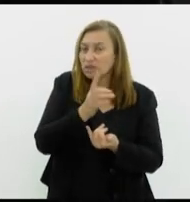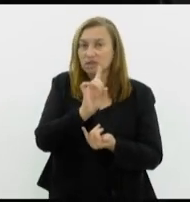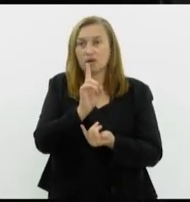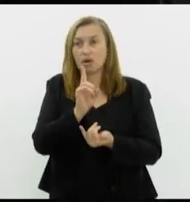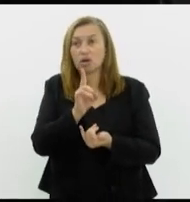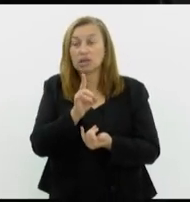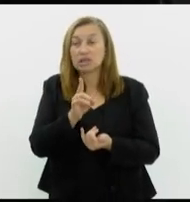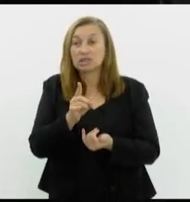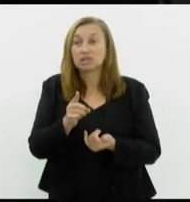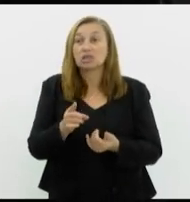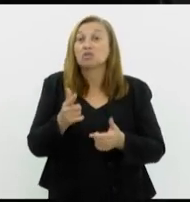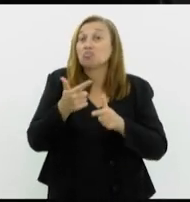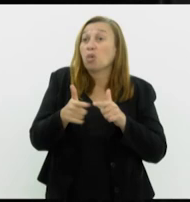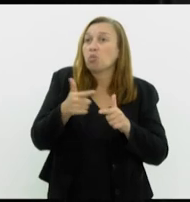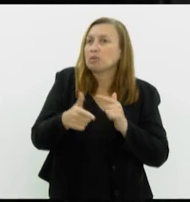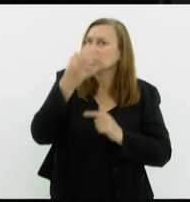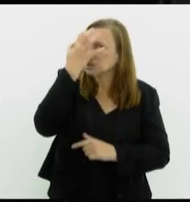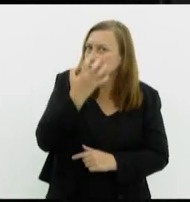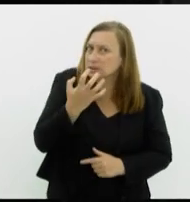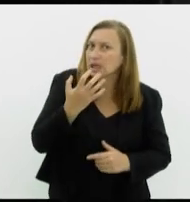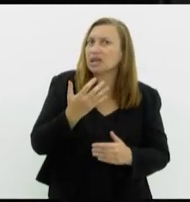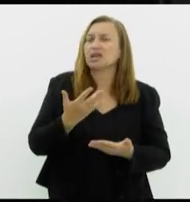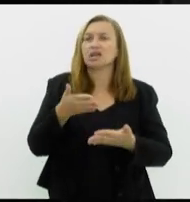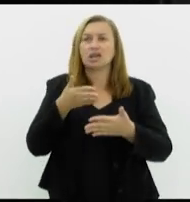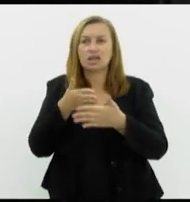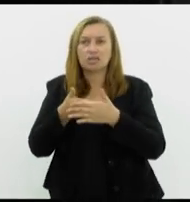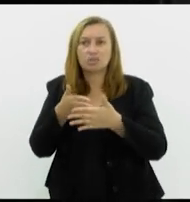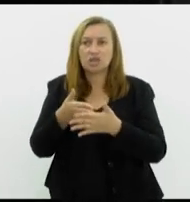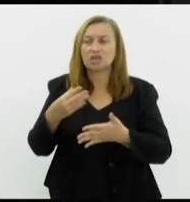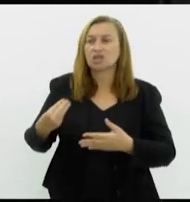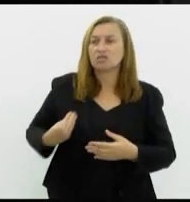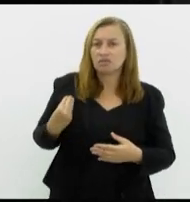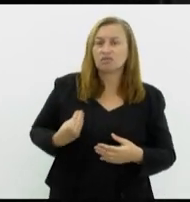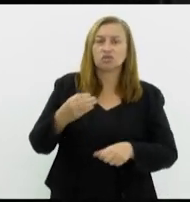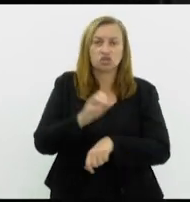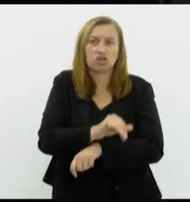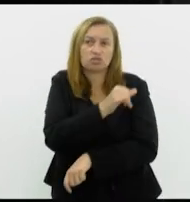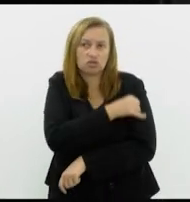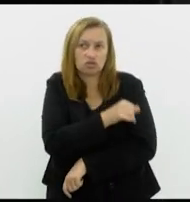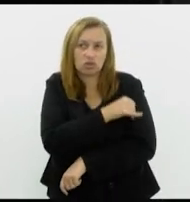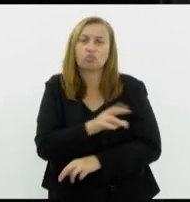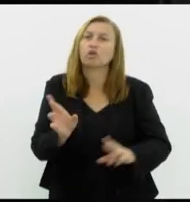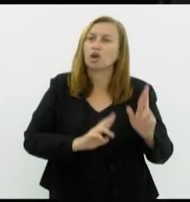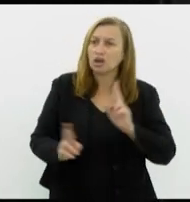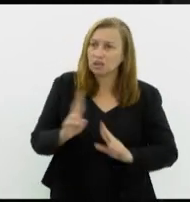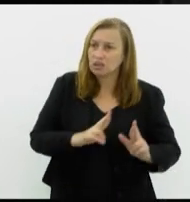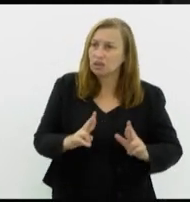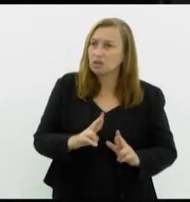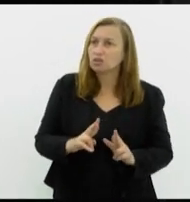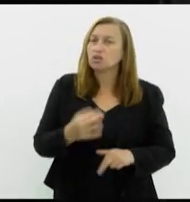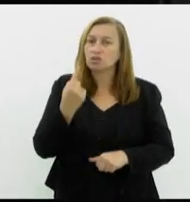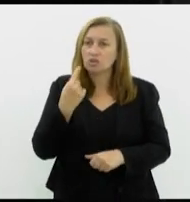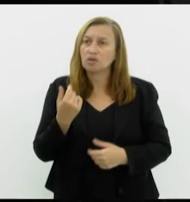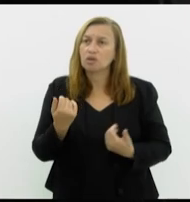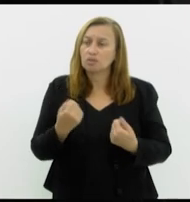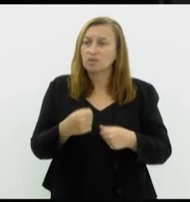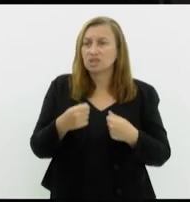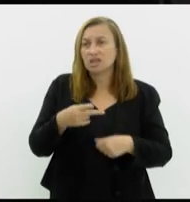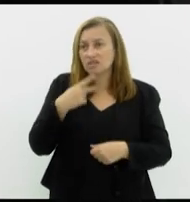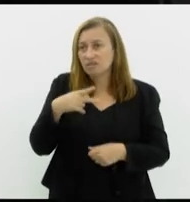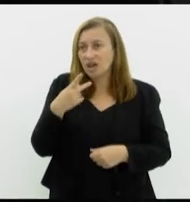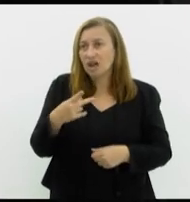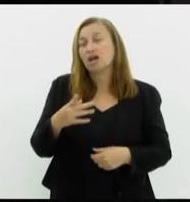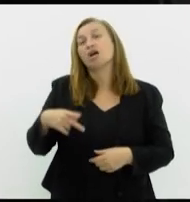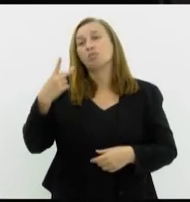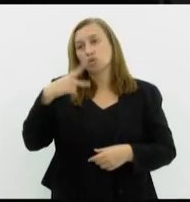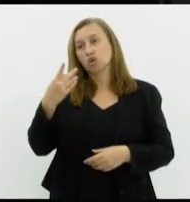situação dramática e limite que a gente vive no Estado do Rio de Janeiro com relação àquilo que a gente deveria chamar de